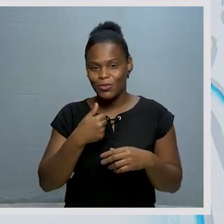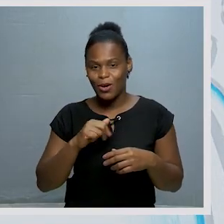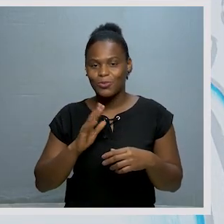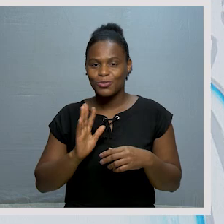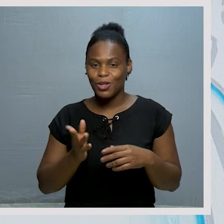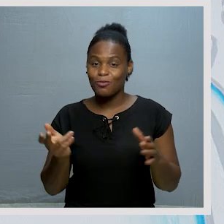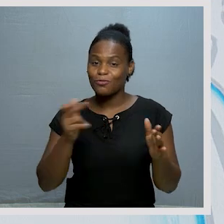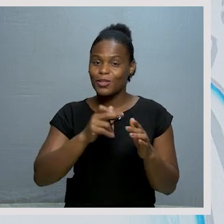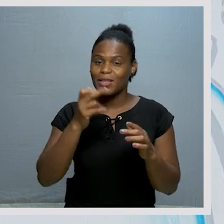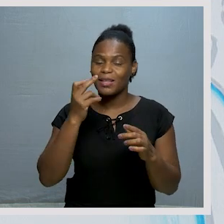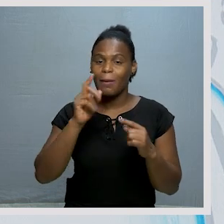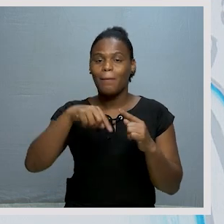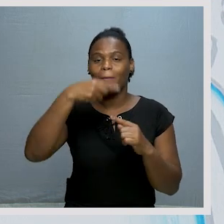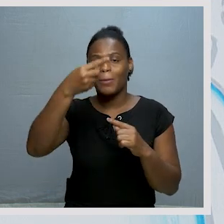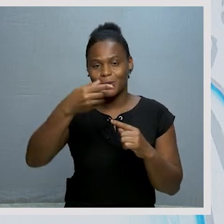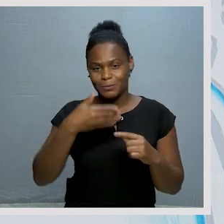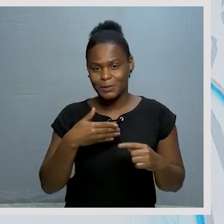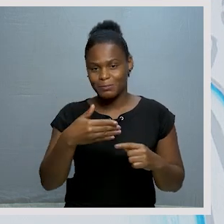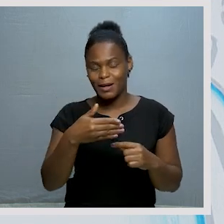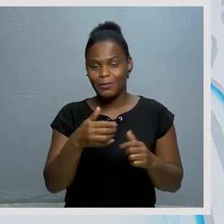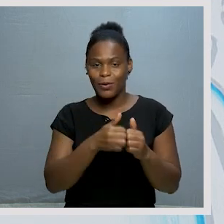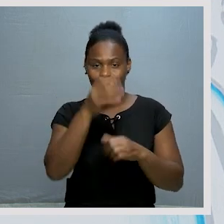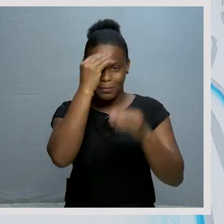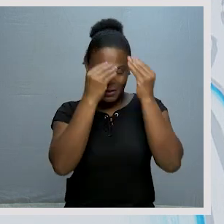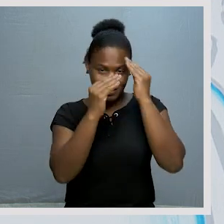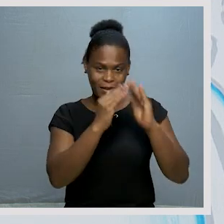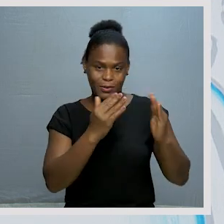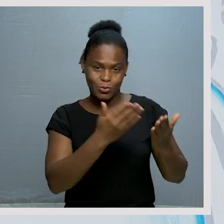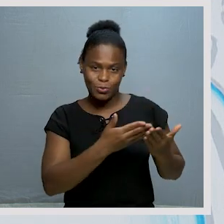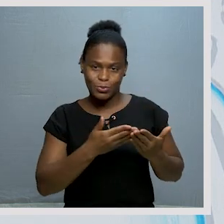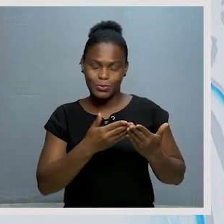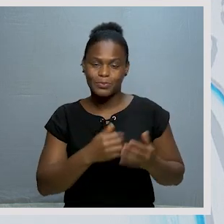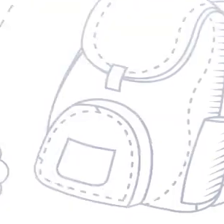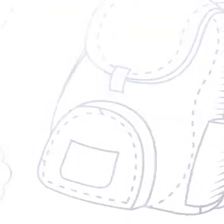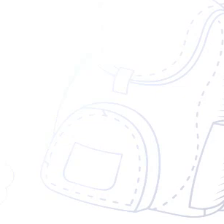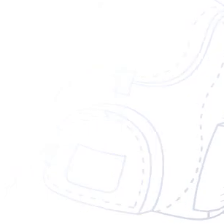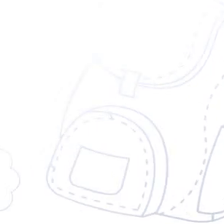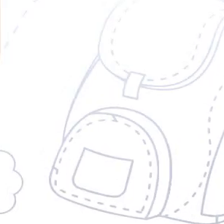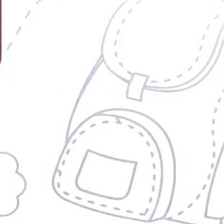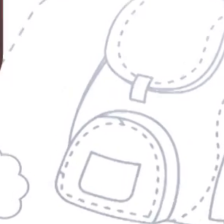Voltamos na próxima semana com o Aprender e Estudar em Casa.